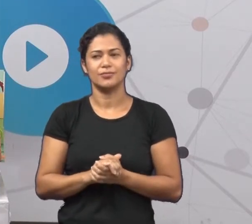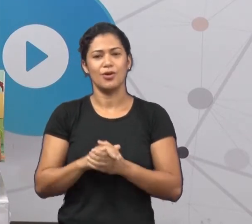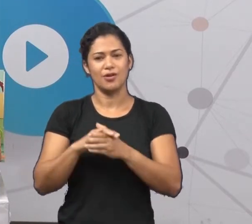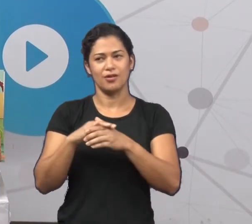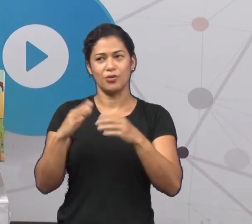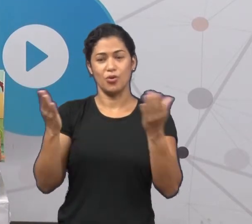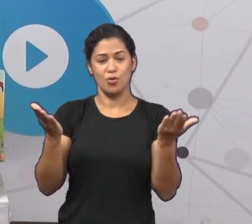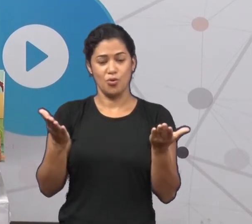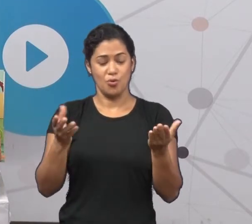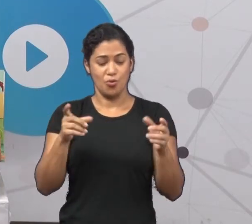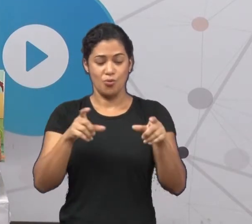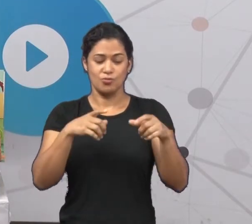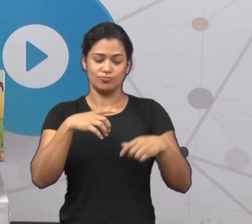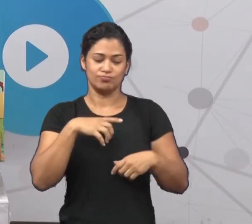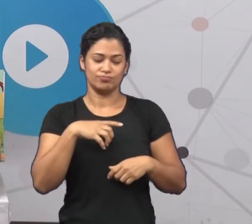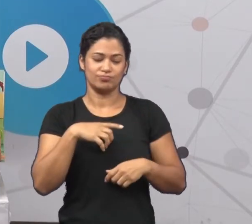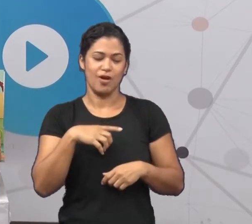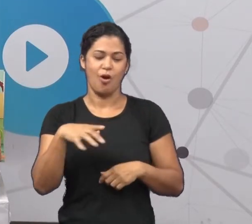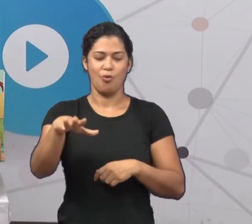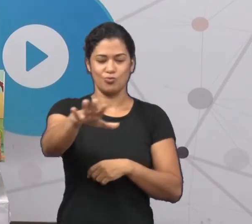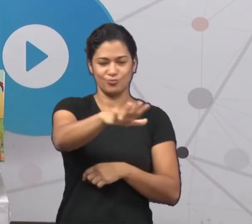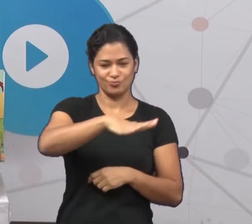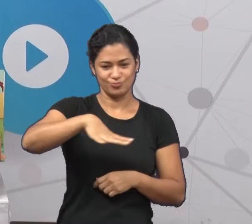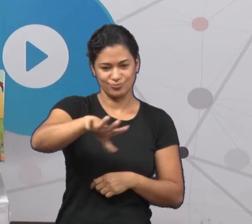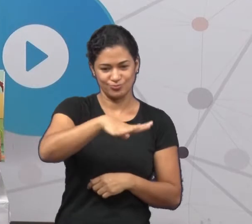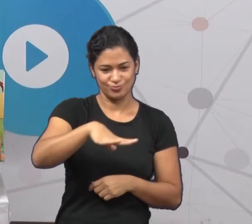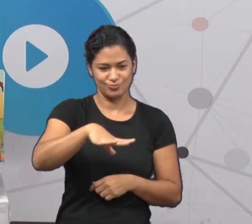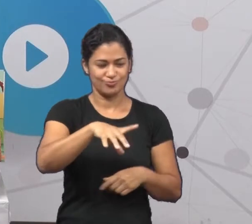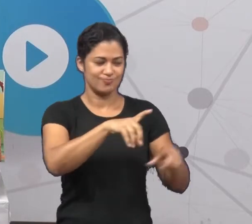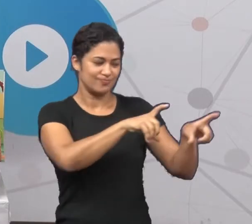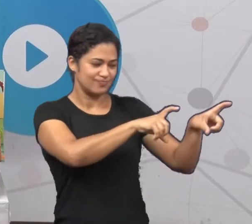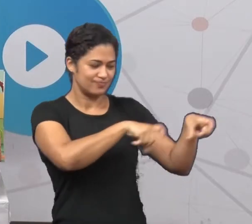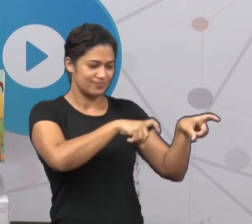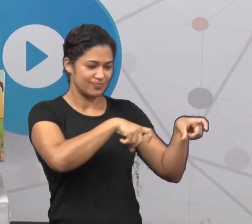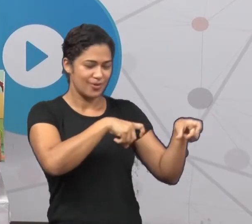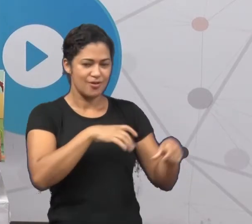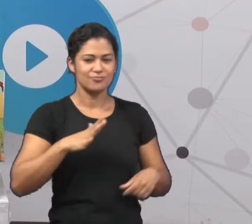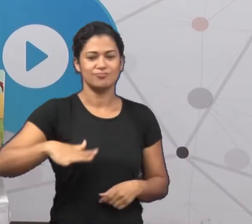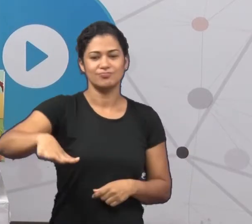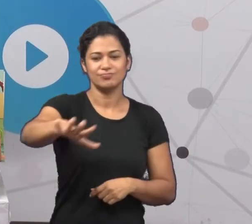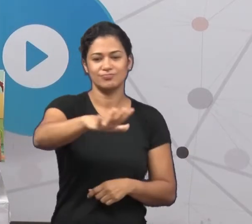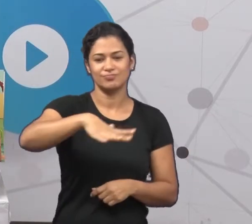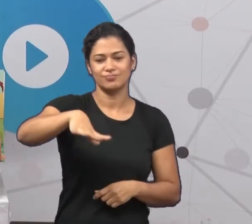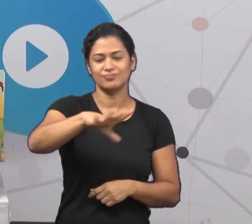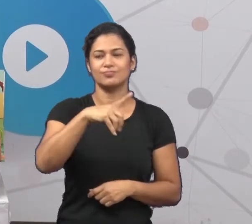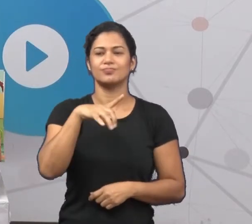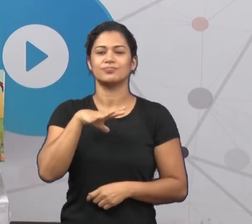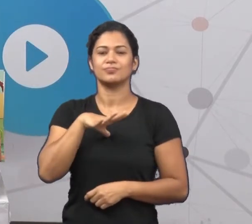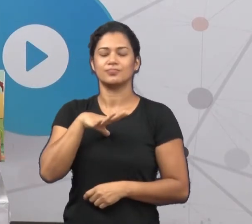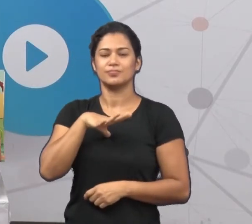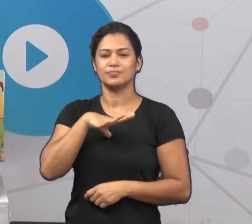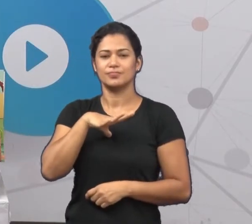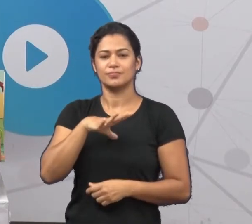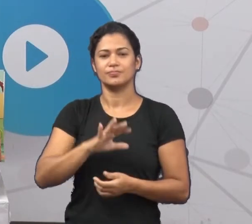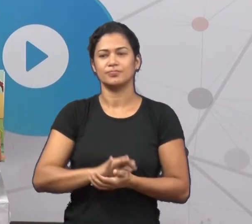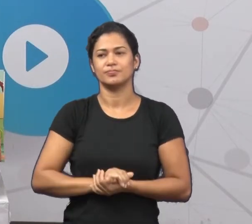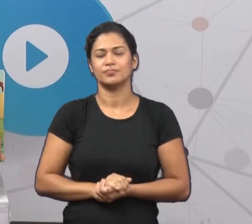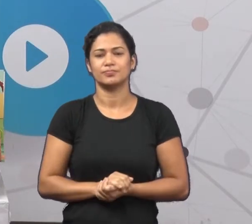isso. O campo, que é a zona rural, e a cidade, que é a zona urbana.